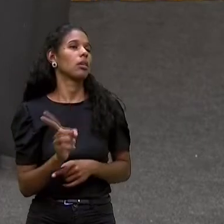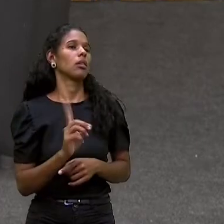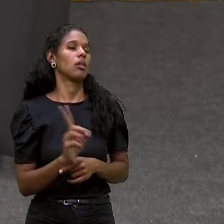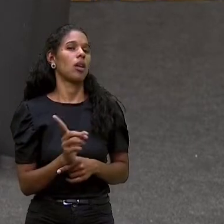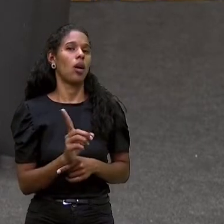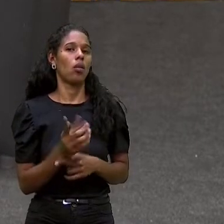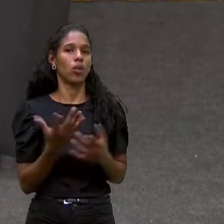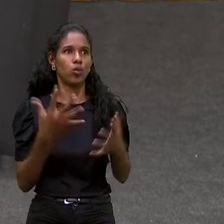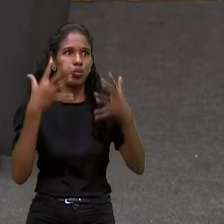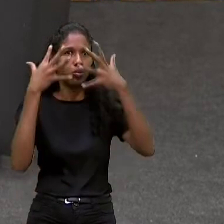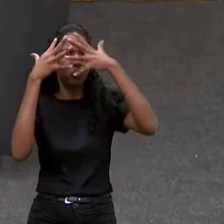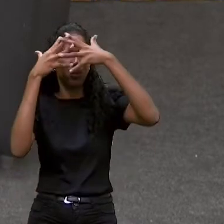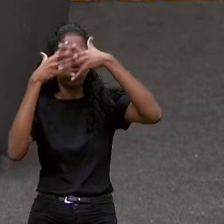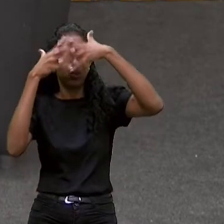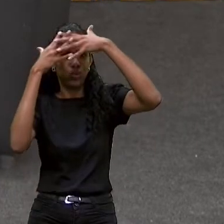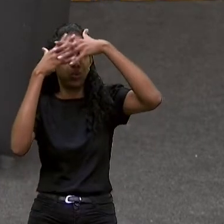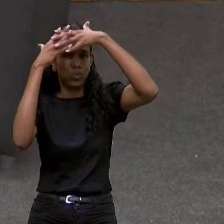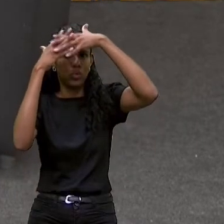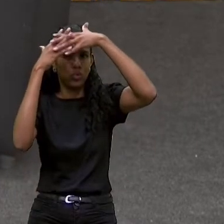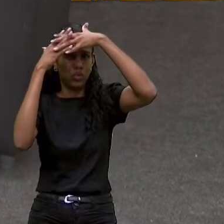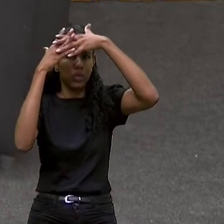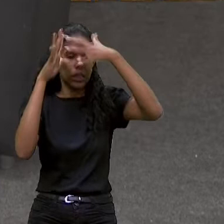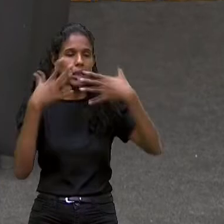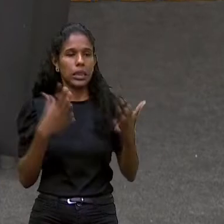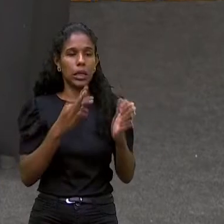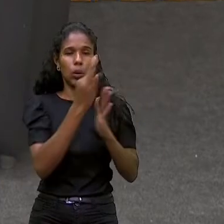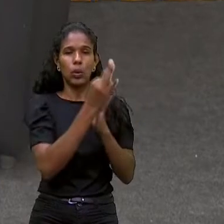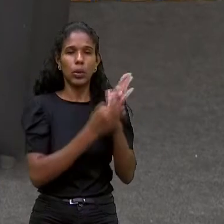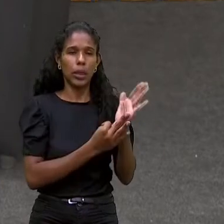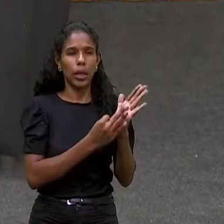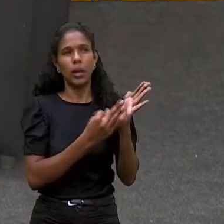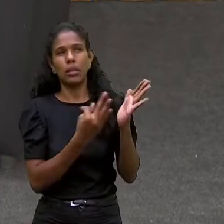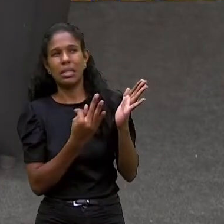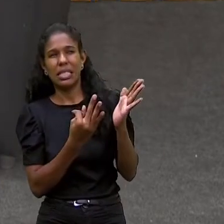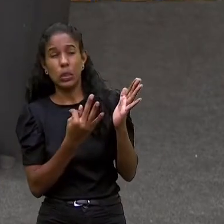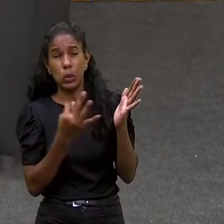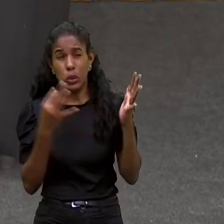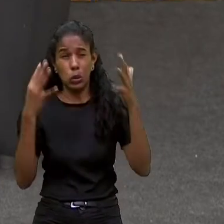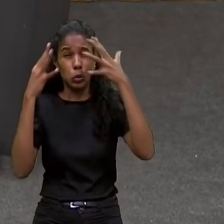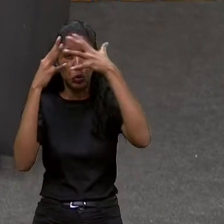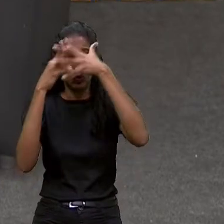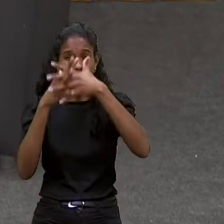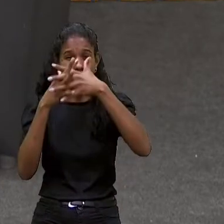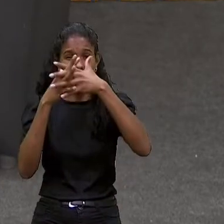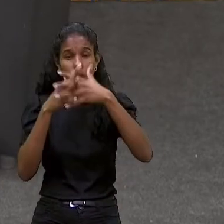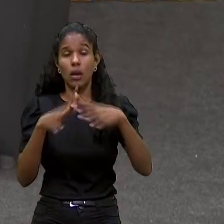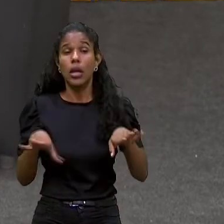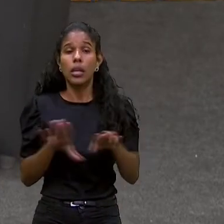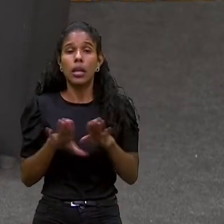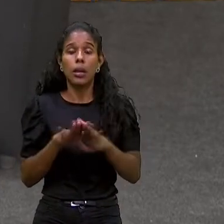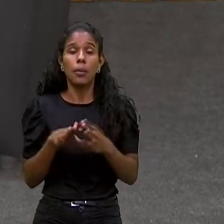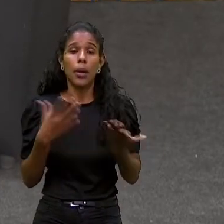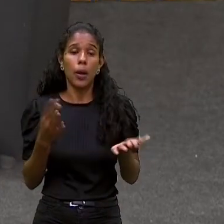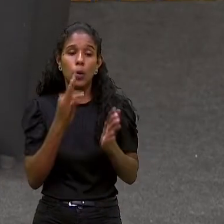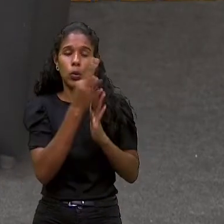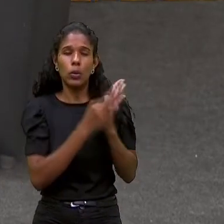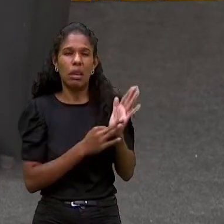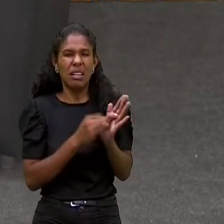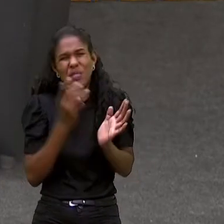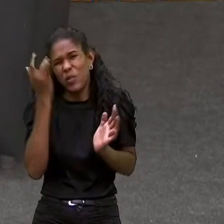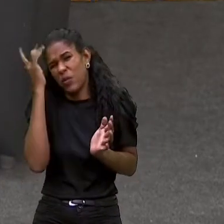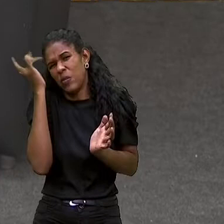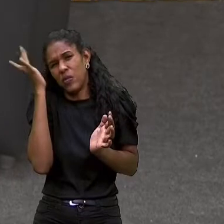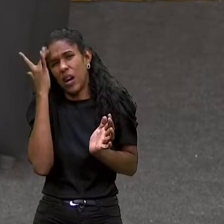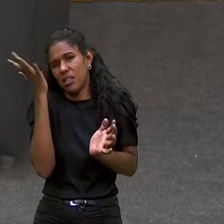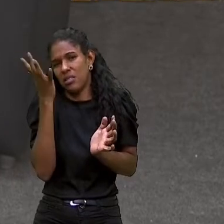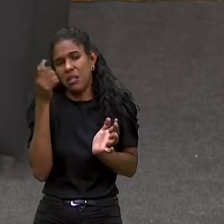Se aquilo é muito simples ou muito complexo. Nenhum dos dois te interessa. Se for muito simples, vai entrar